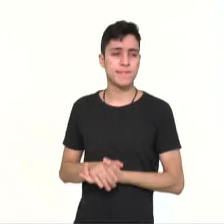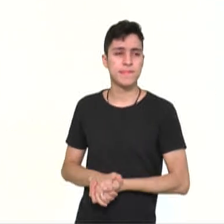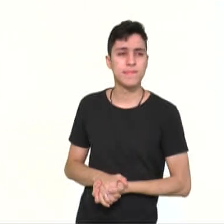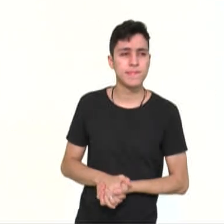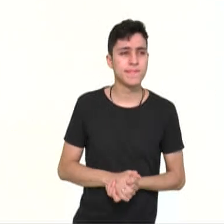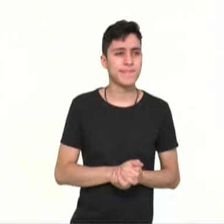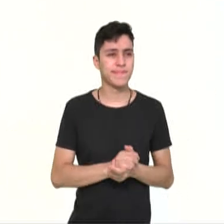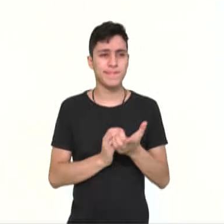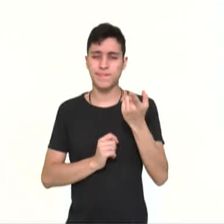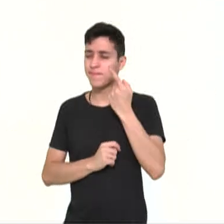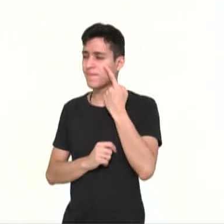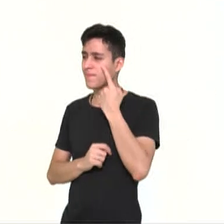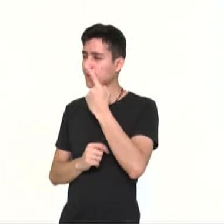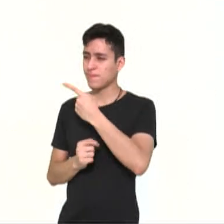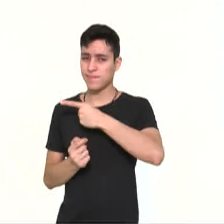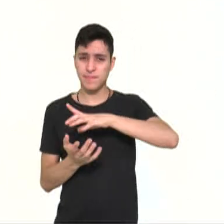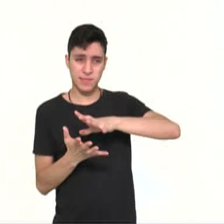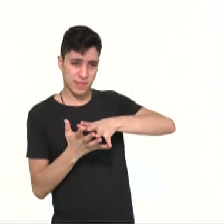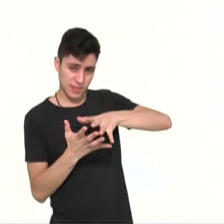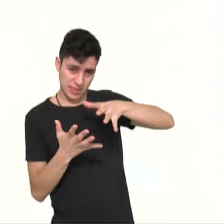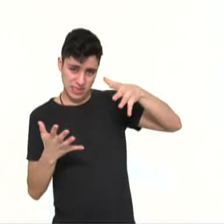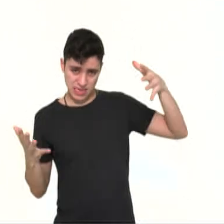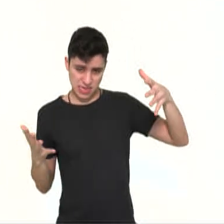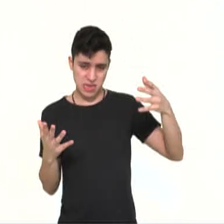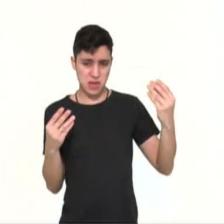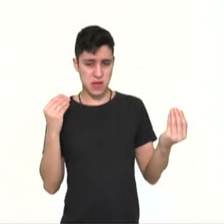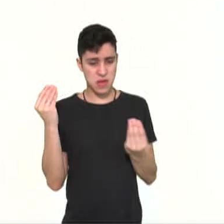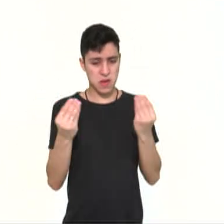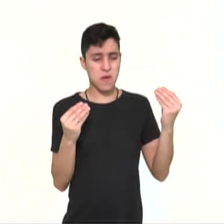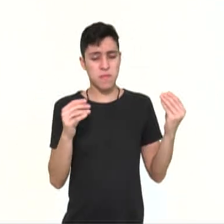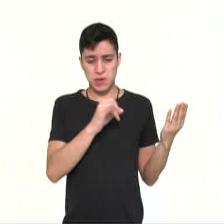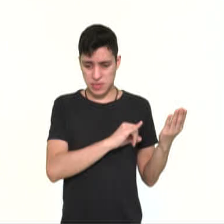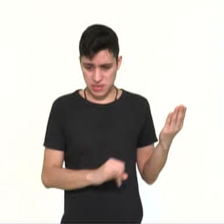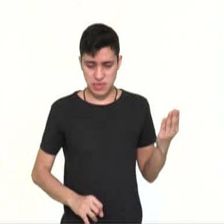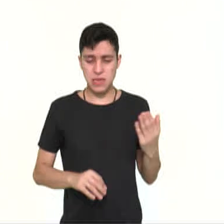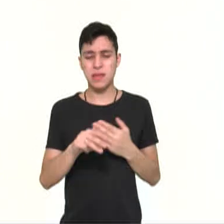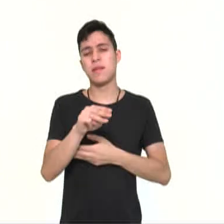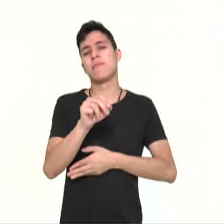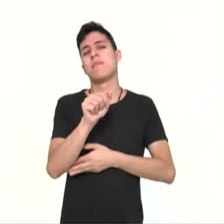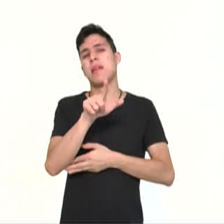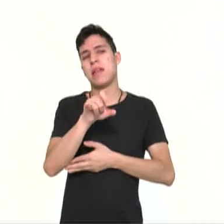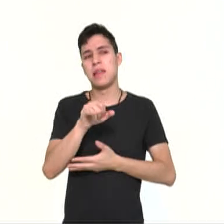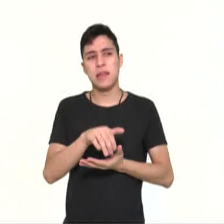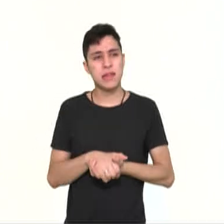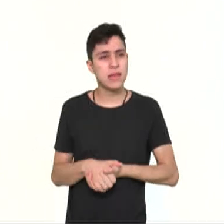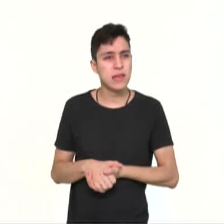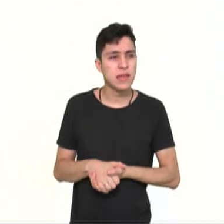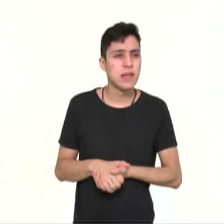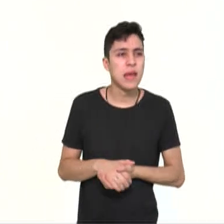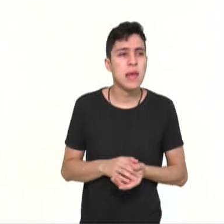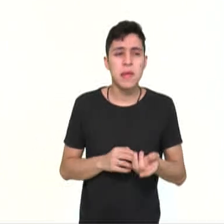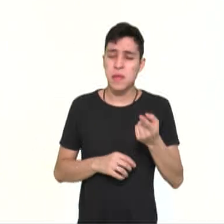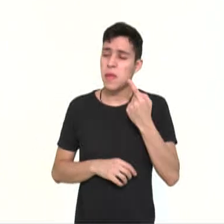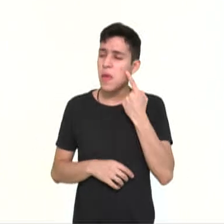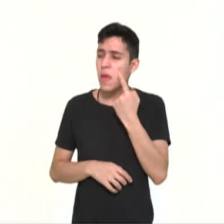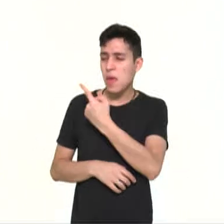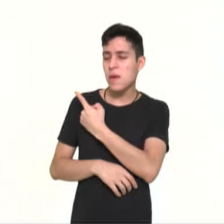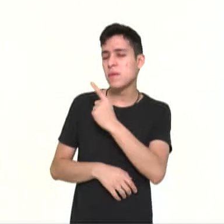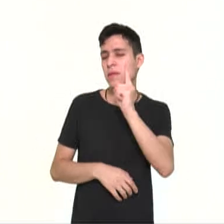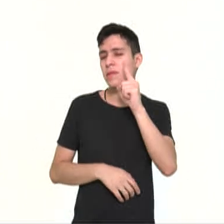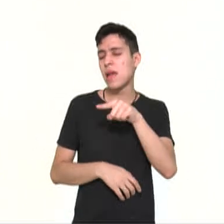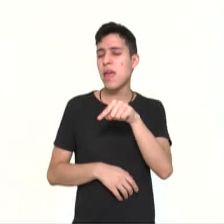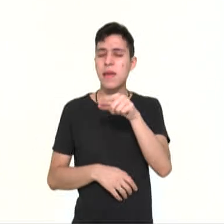né, com o tamanho da extensão do Império de Mali, e nós temos uma imagem aqui, né, de